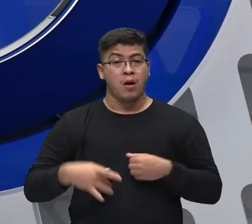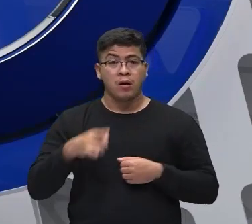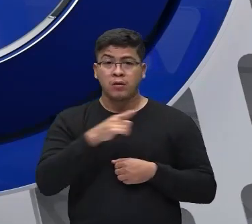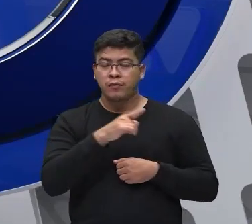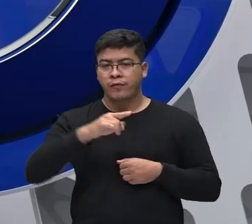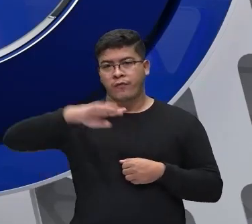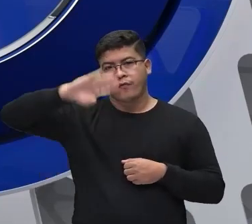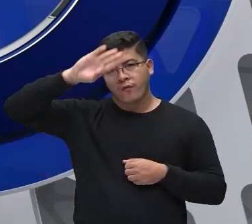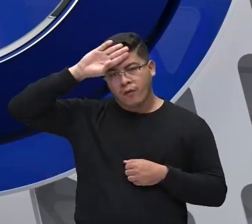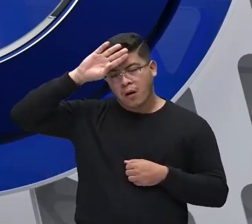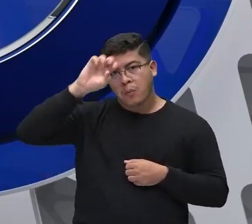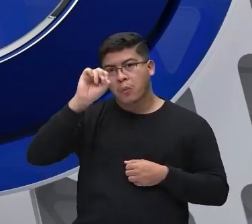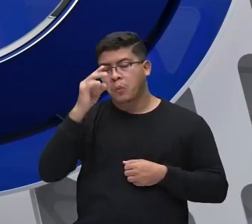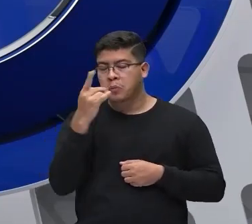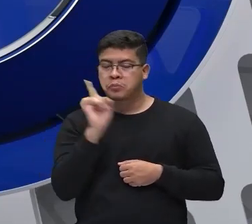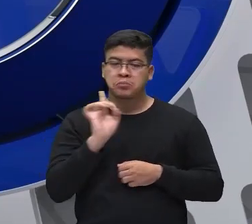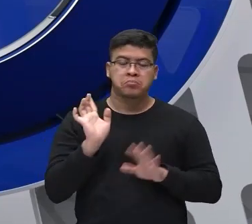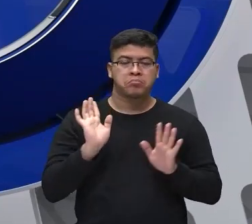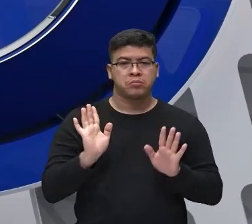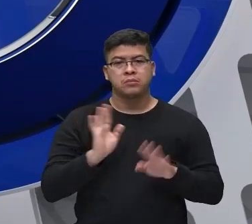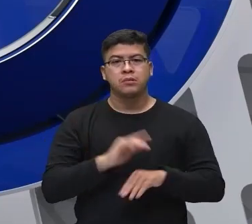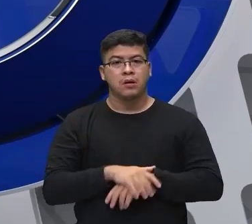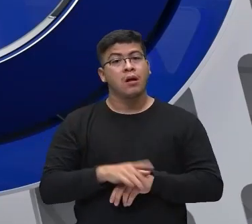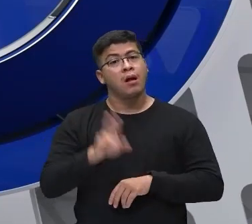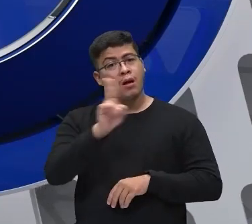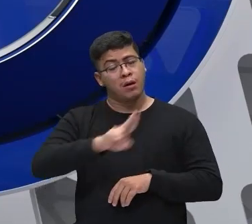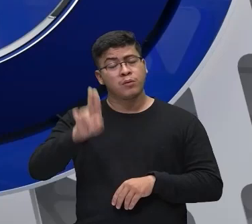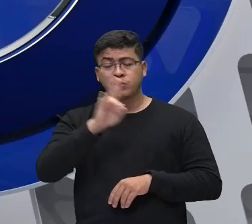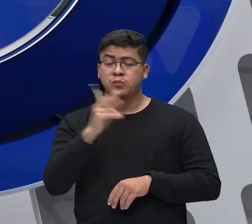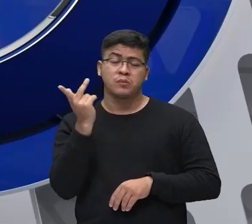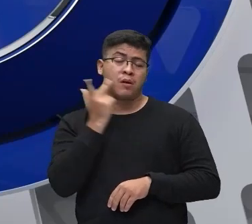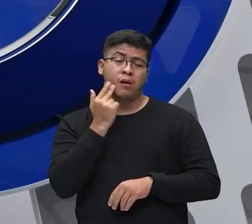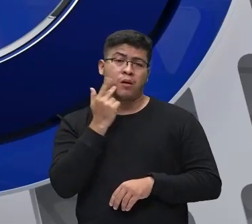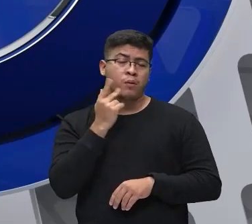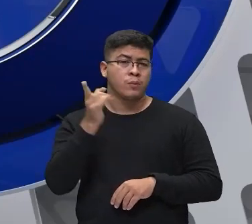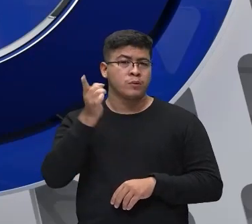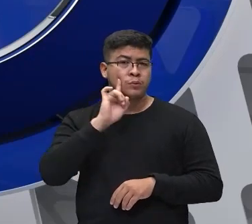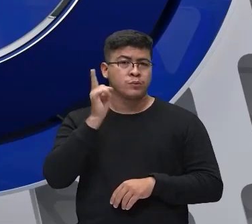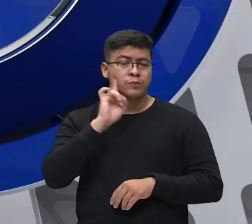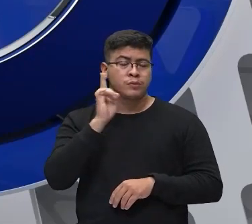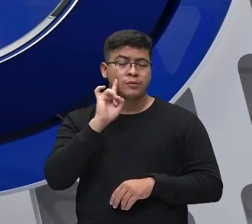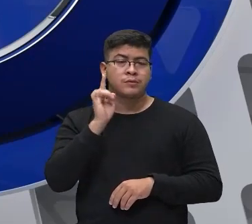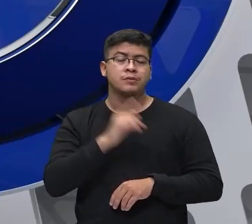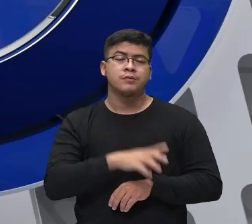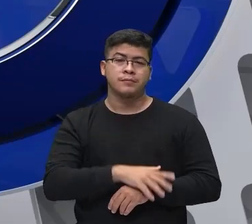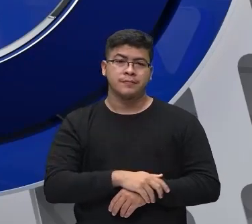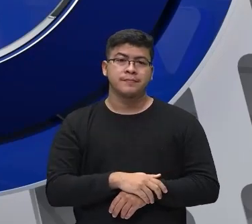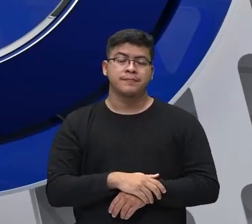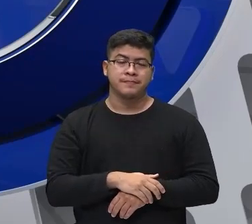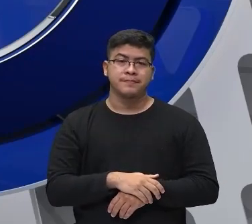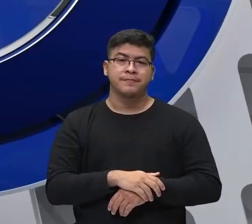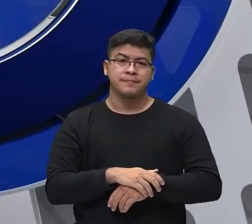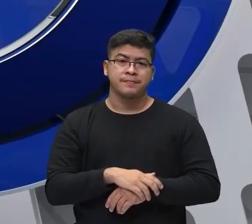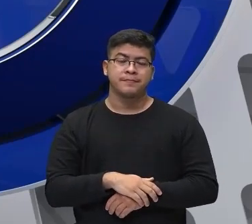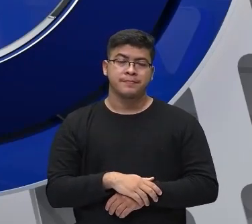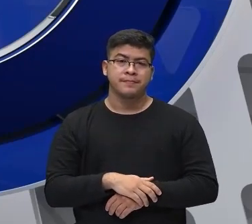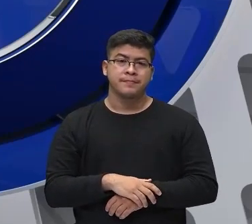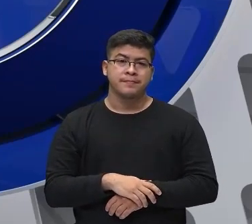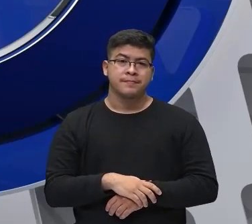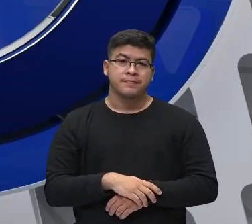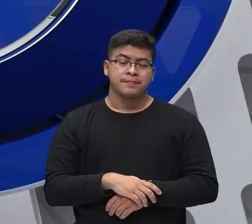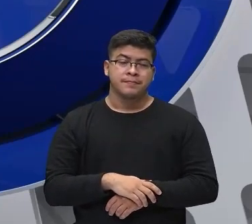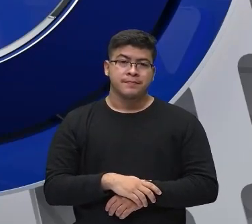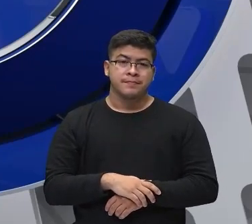febre ou não. Então, isso é uma usabilidade da termodinâmica no nosso dia a dia, como o termômetro, que é um